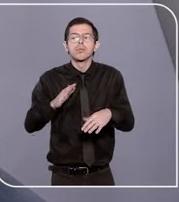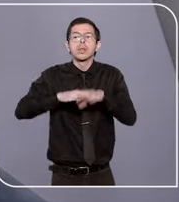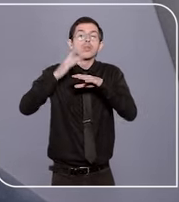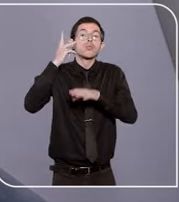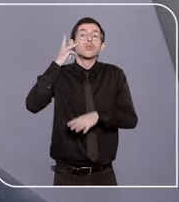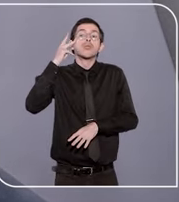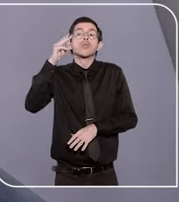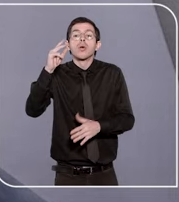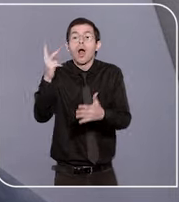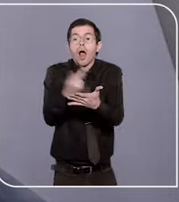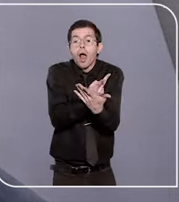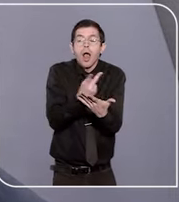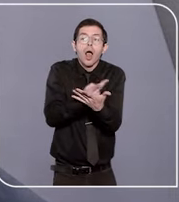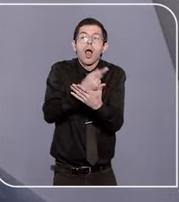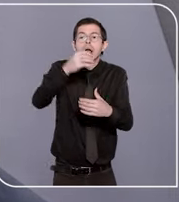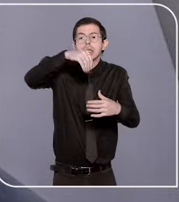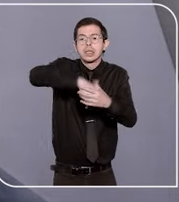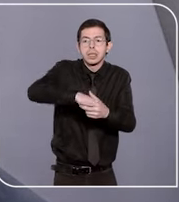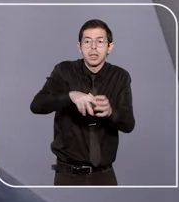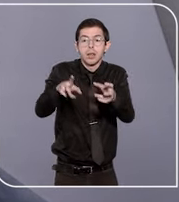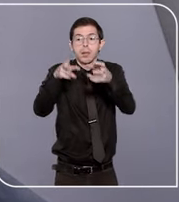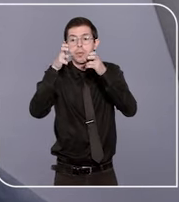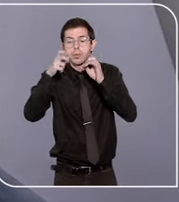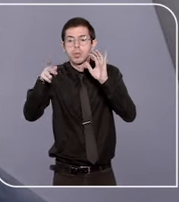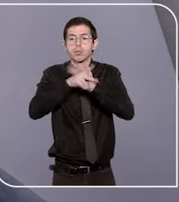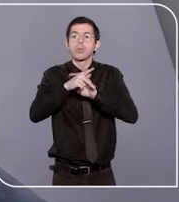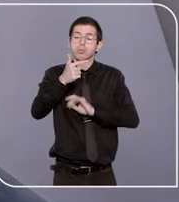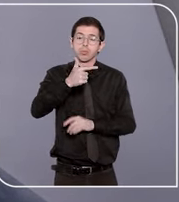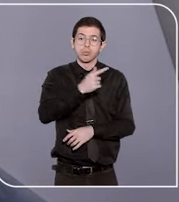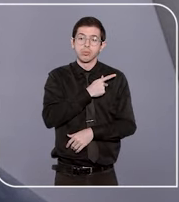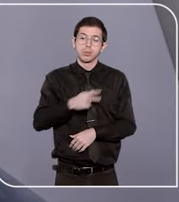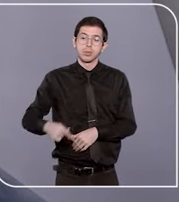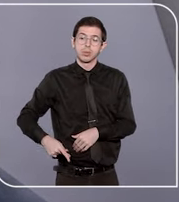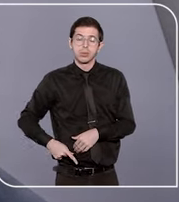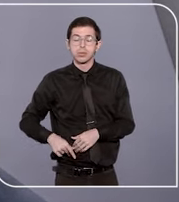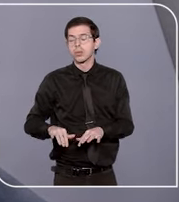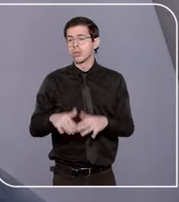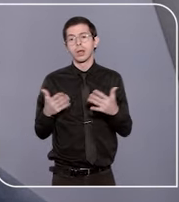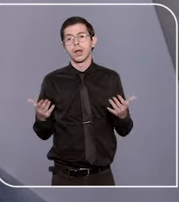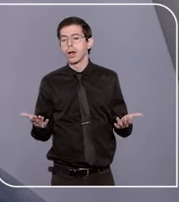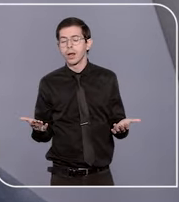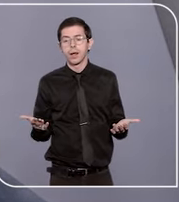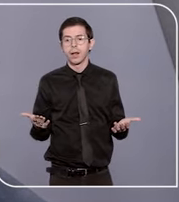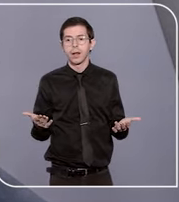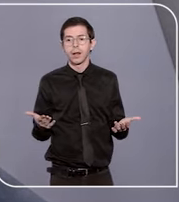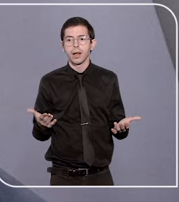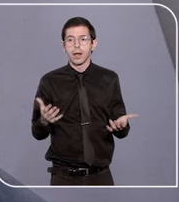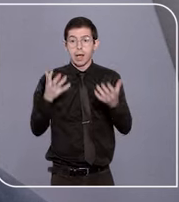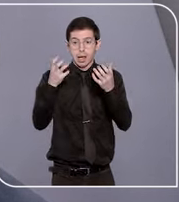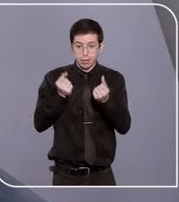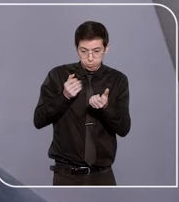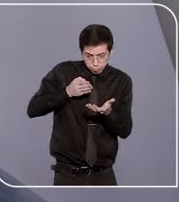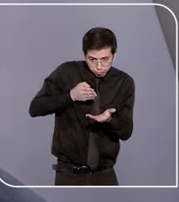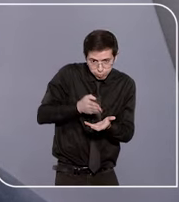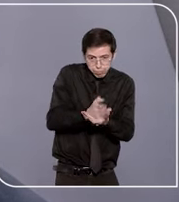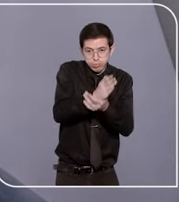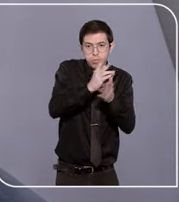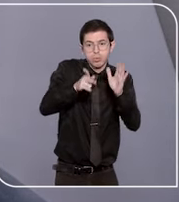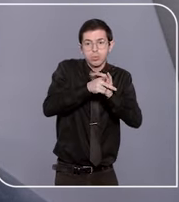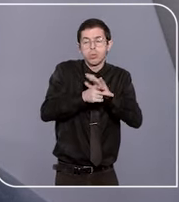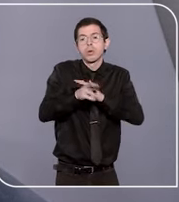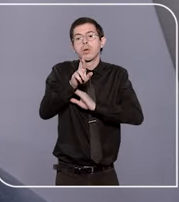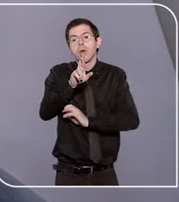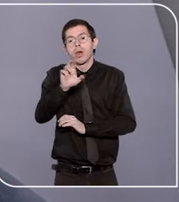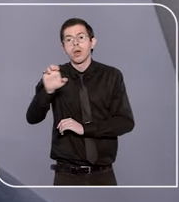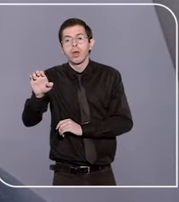né, de erros cometidos e percebidos pela vice-presidência quanto à admissibilidade, né, do recurso